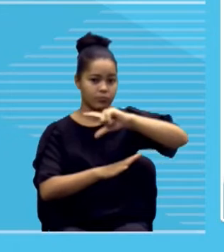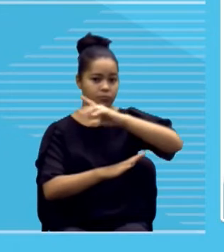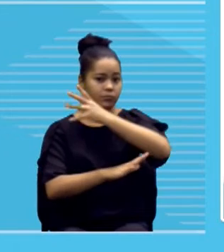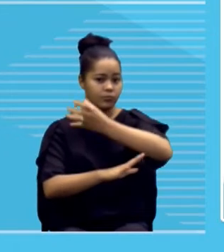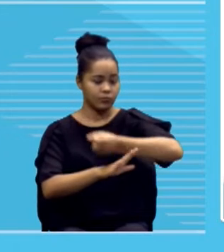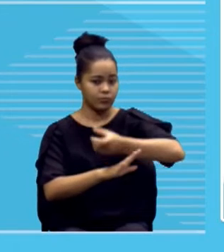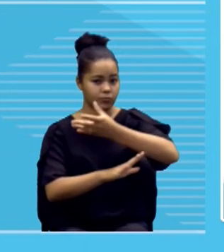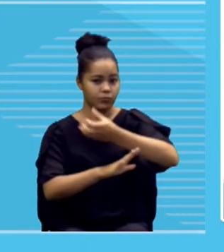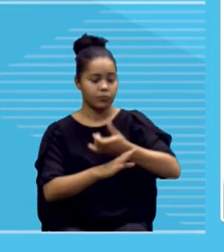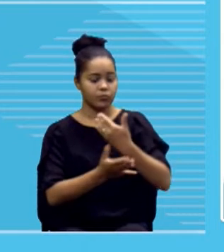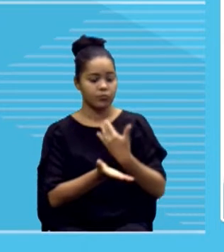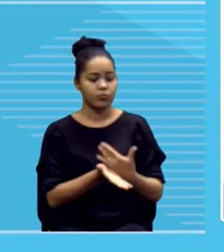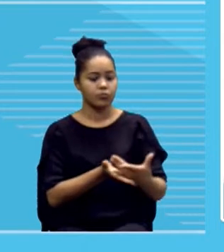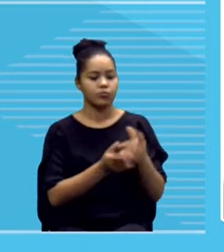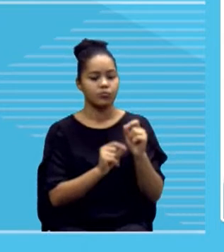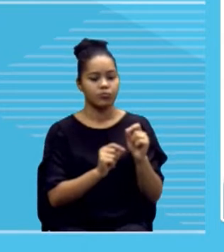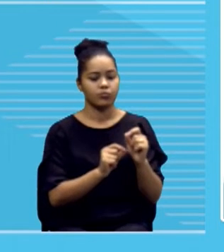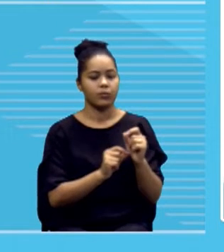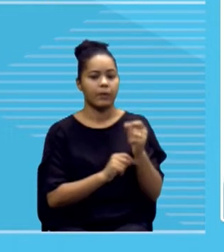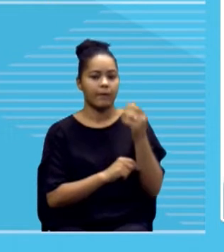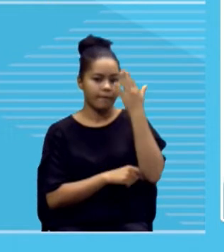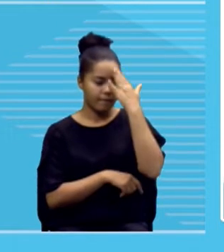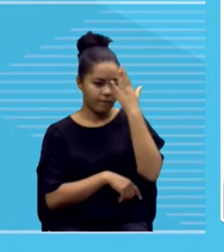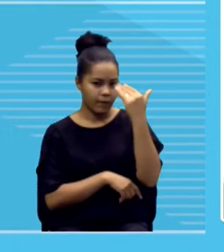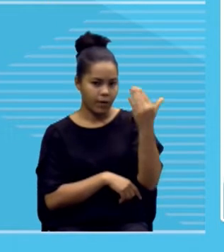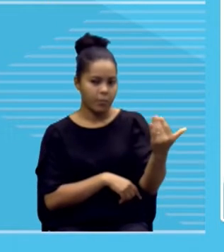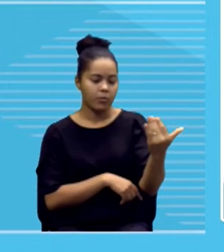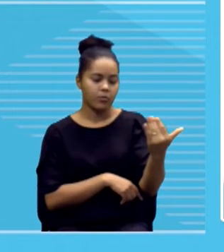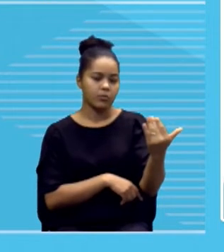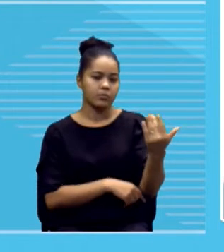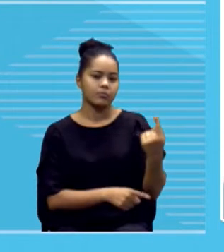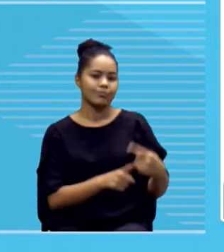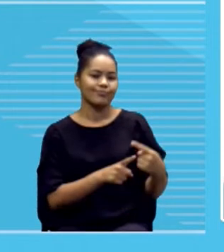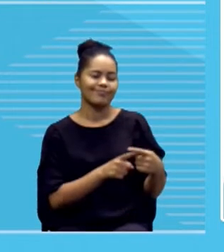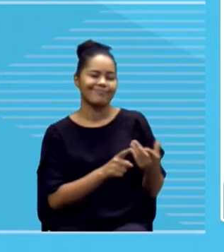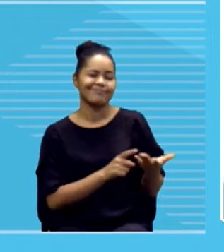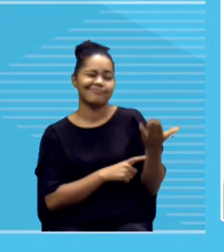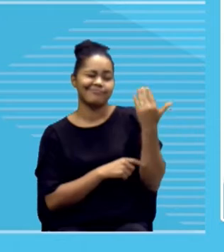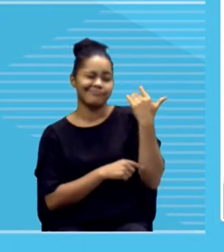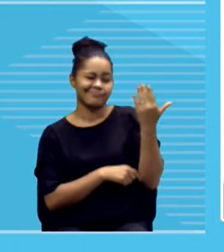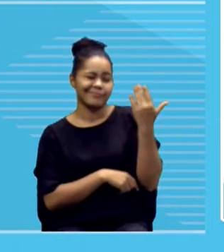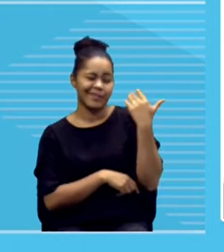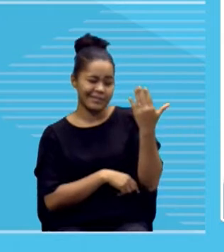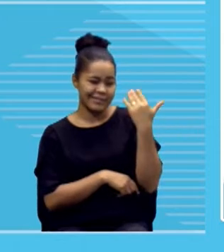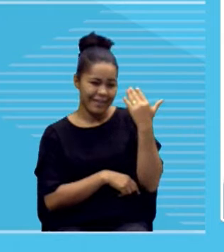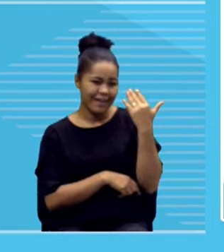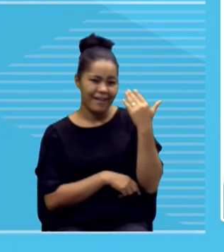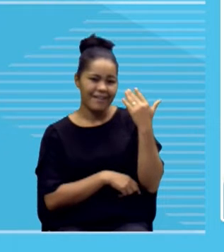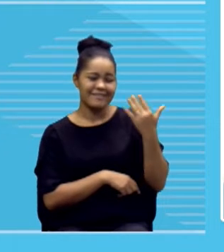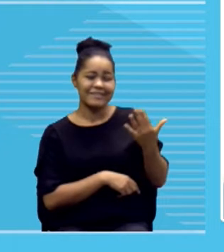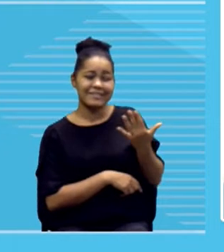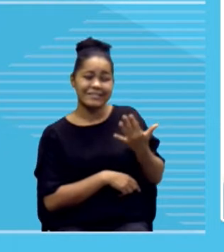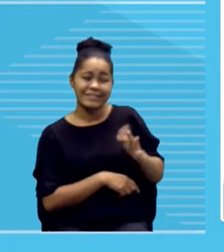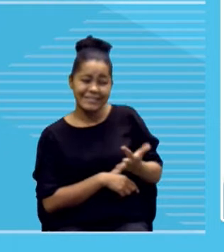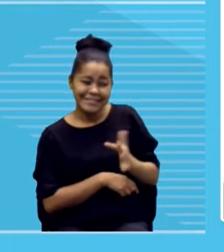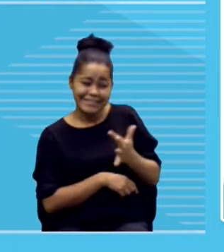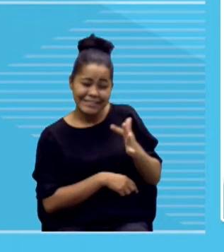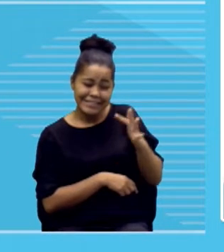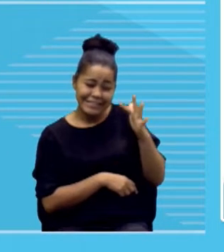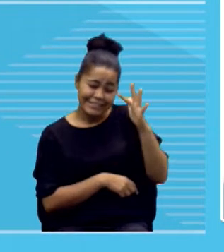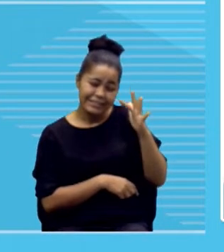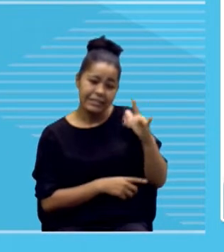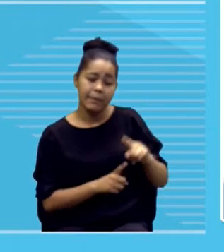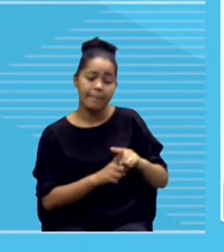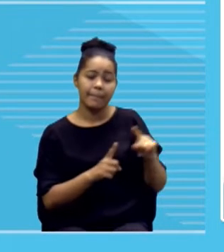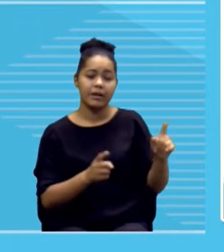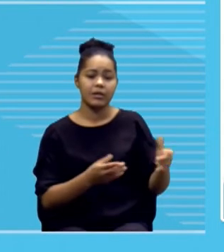popularizada no país. Quando a gente começou a falar sobre energia solar, era uma coisa assim inacessível, absurda. Hoje em dia você tem